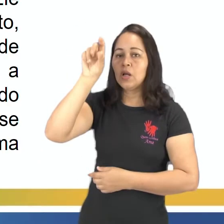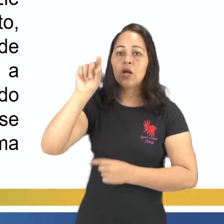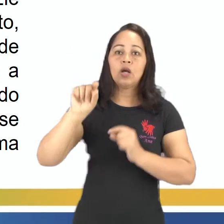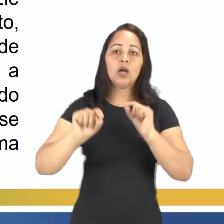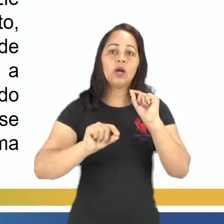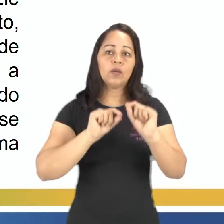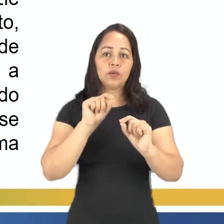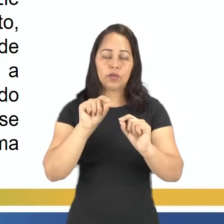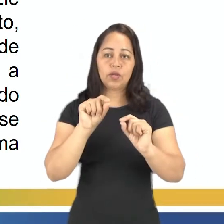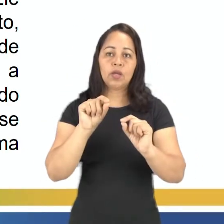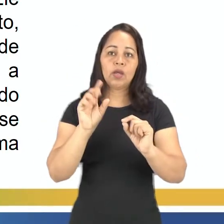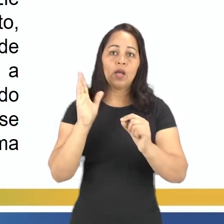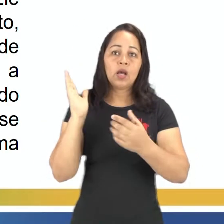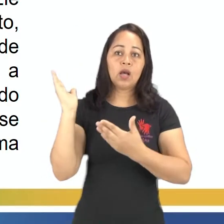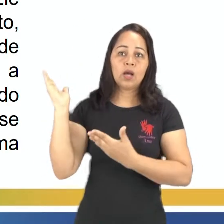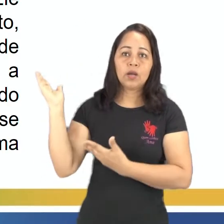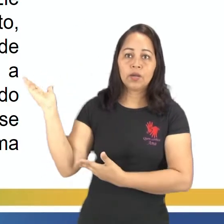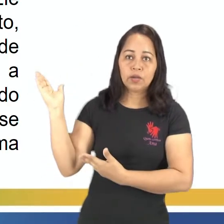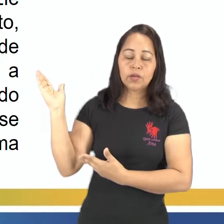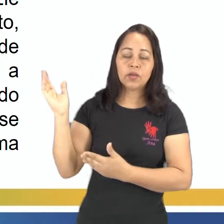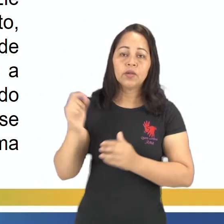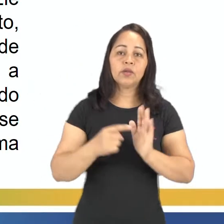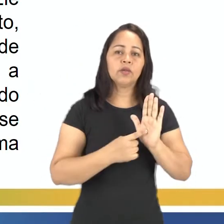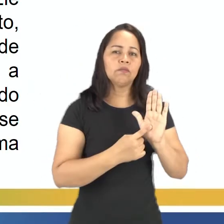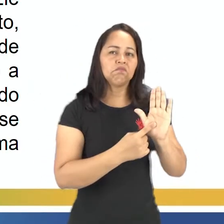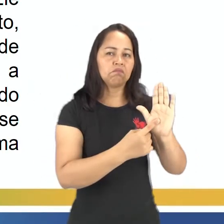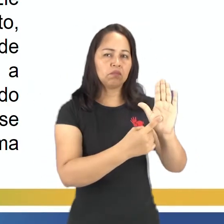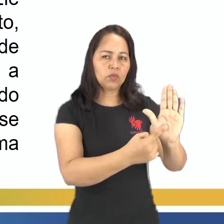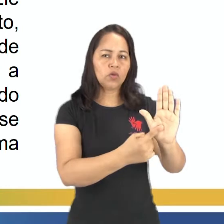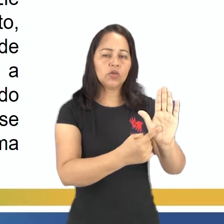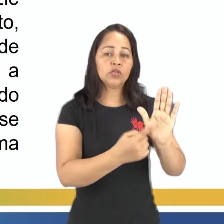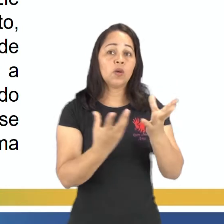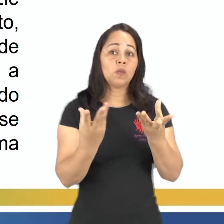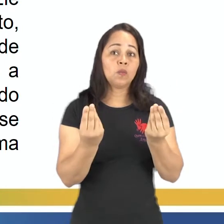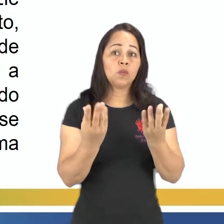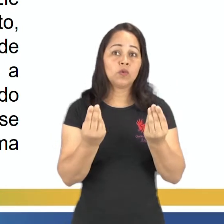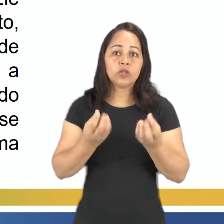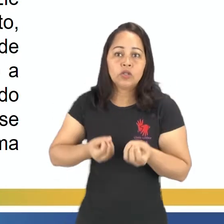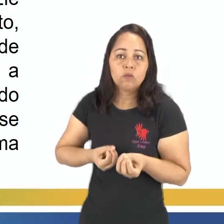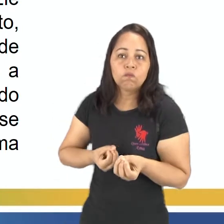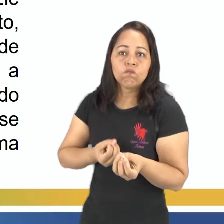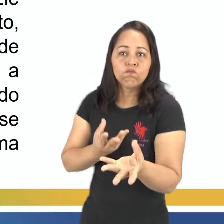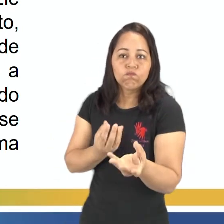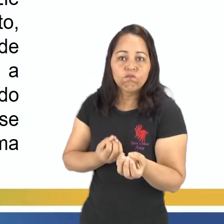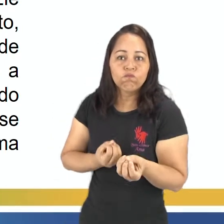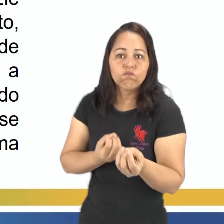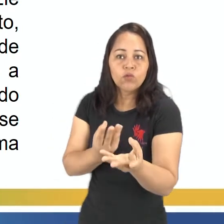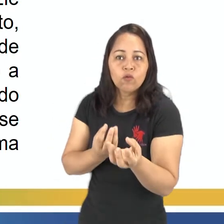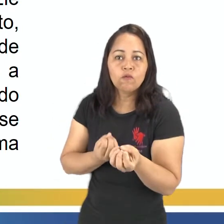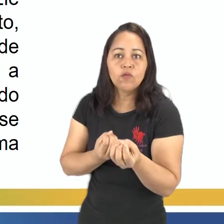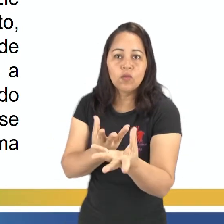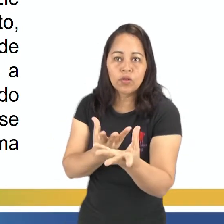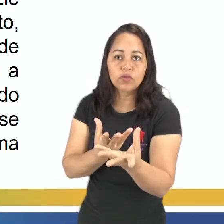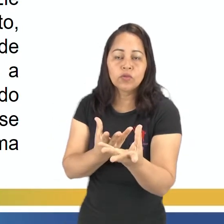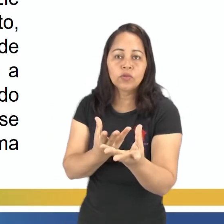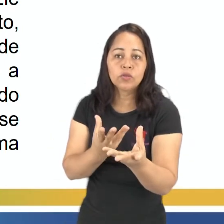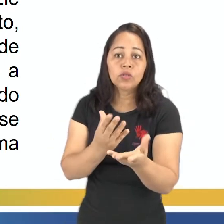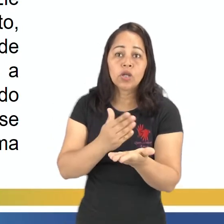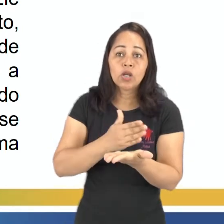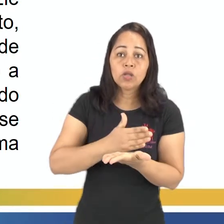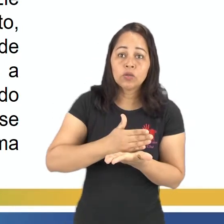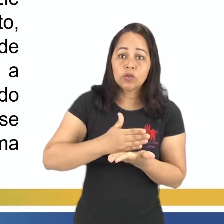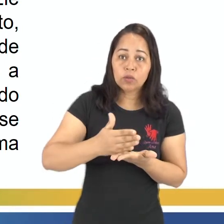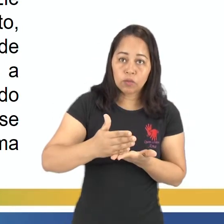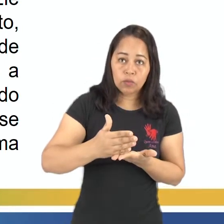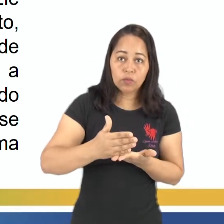também que o Egito ele traz muitas informações dos princípios da matemática. E aí